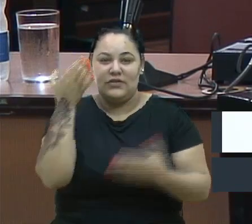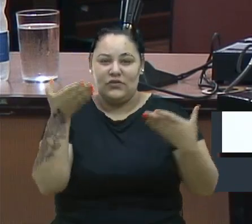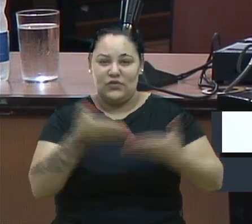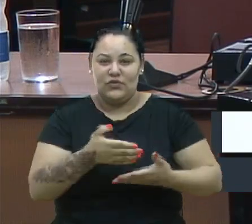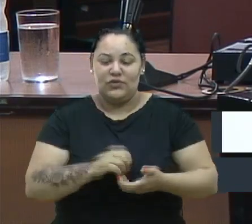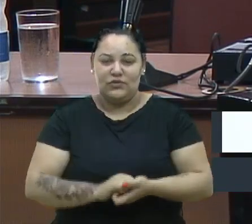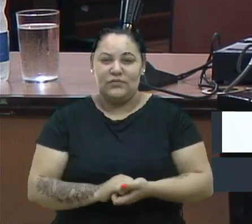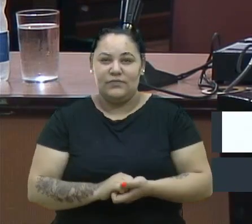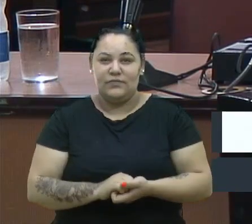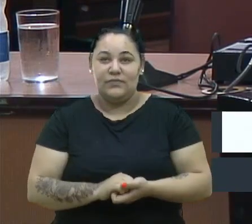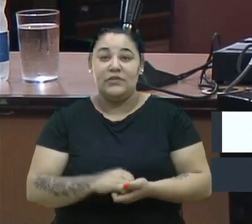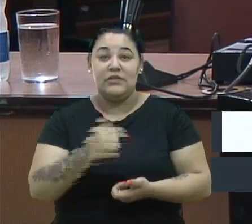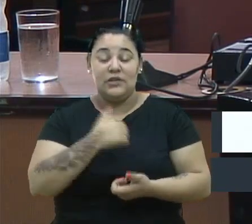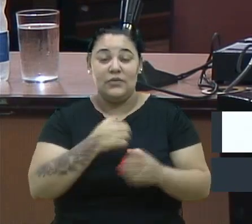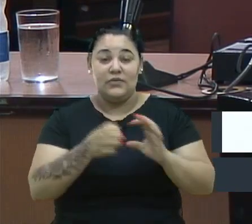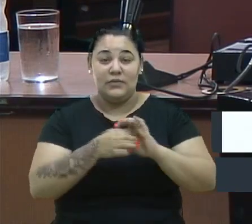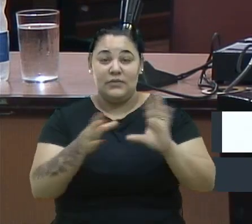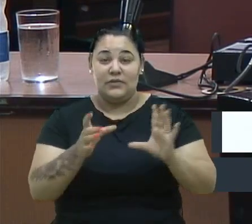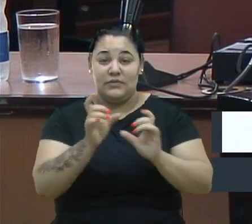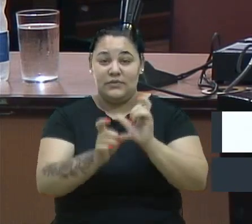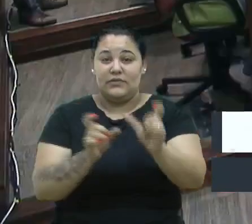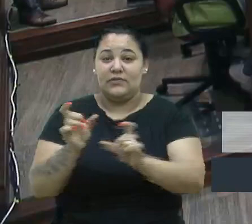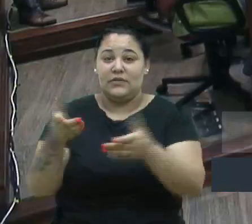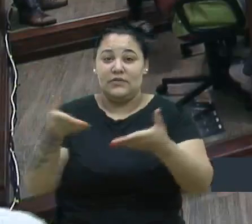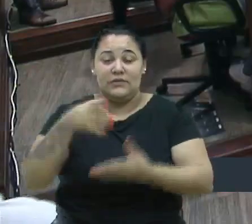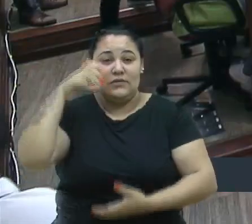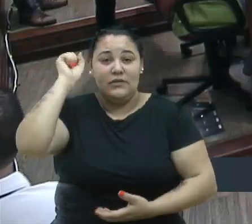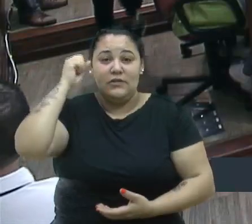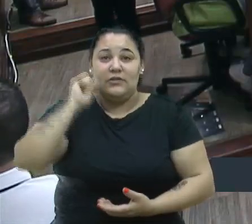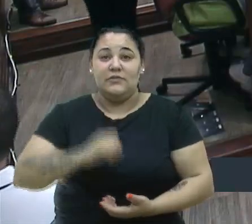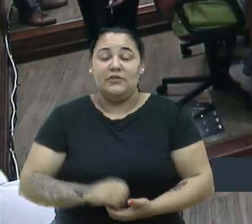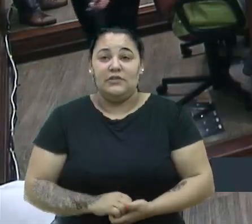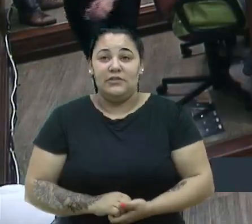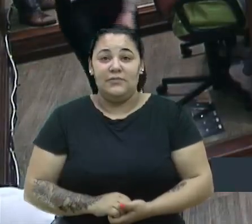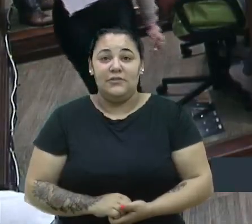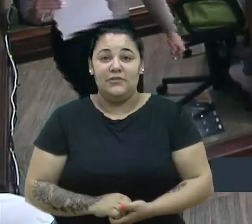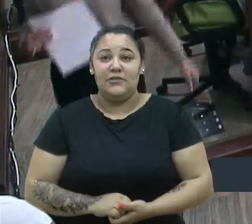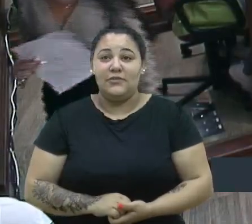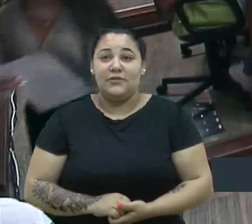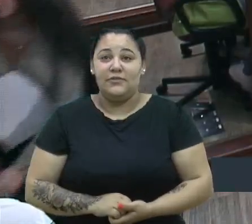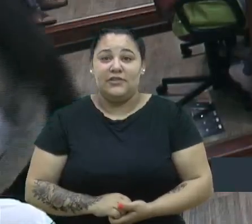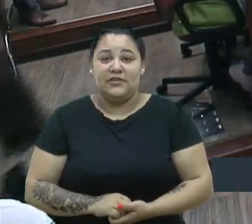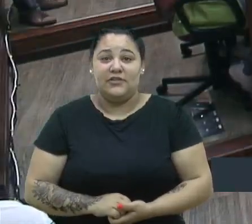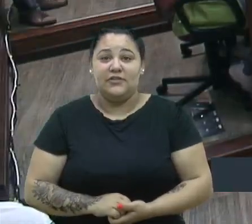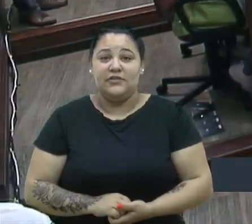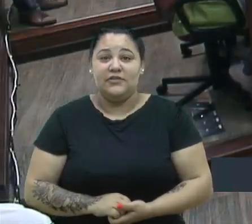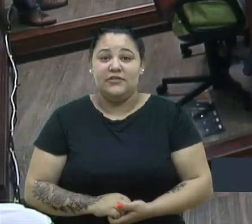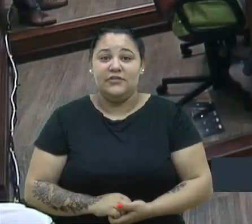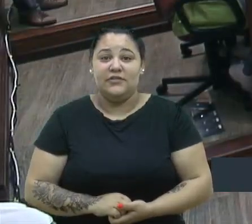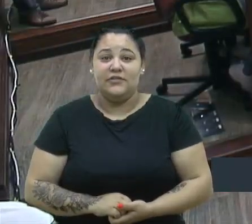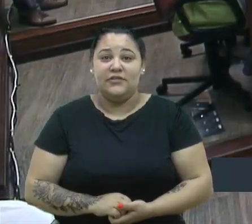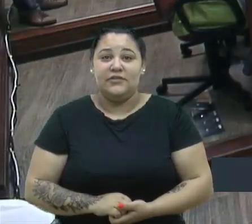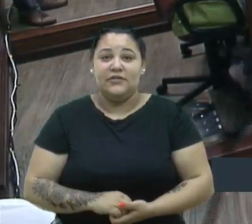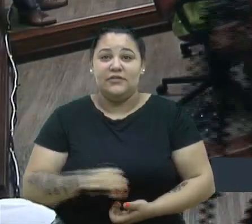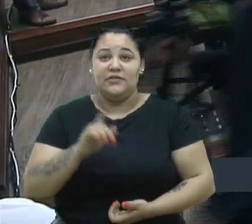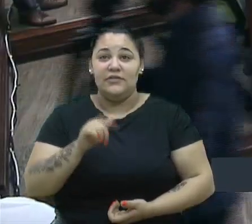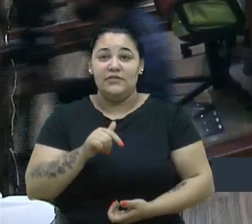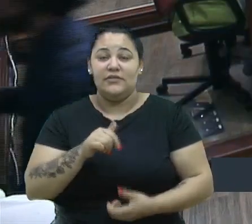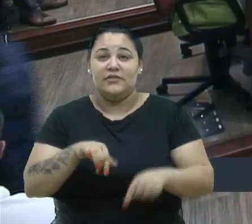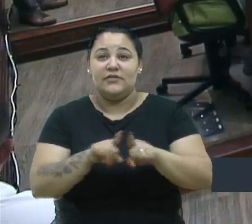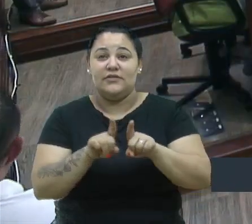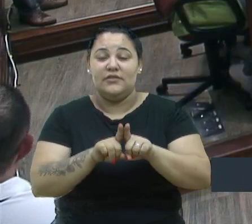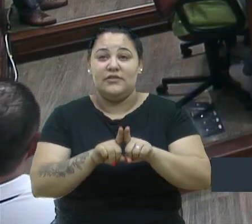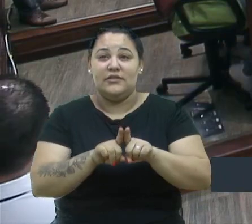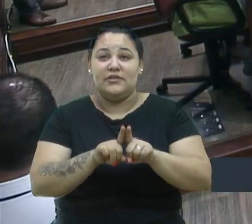eu cedo as apartes agora, vereador Xuxa. Obrigado, vereador. Só para falar para os policiais que vocês me